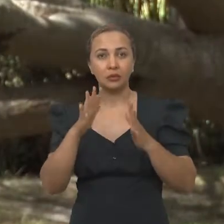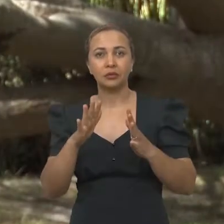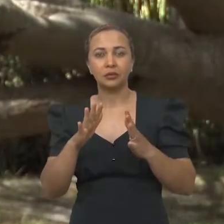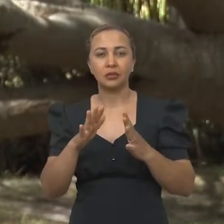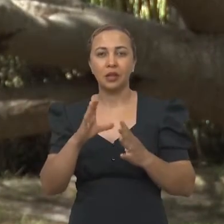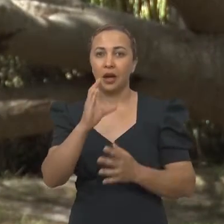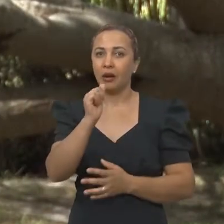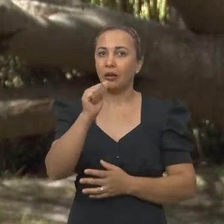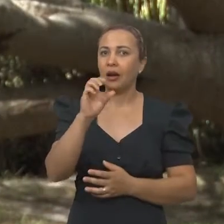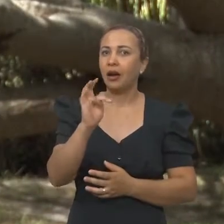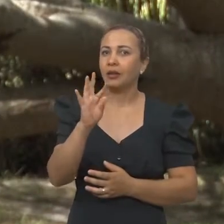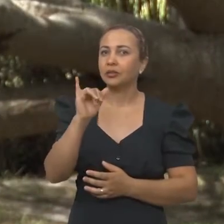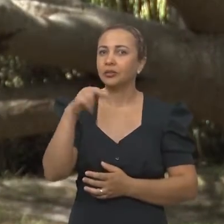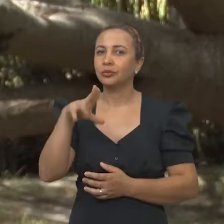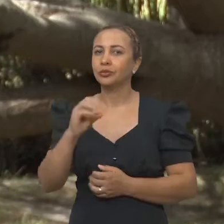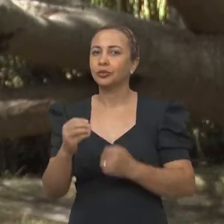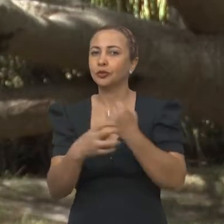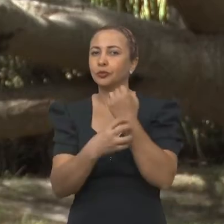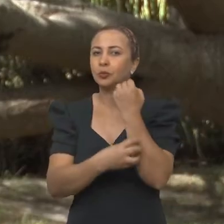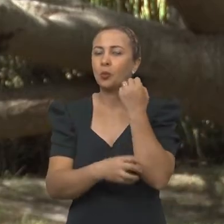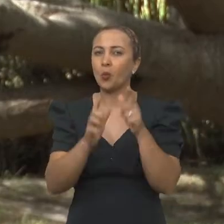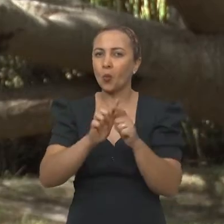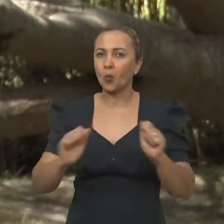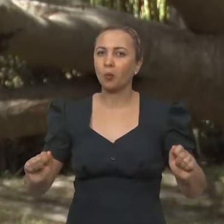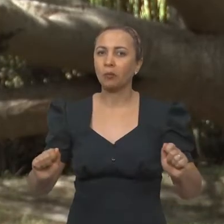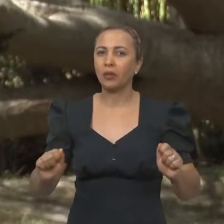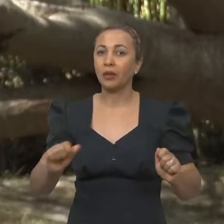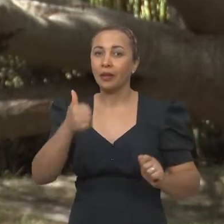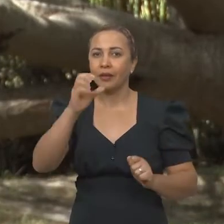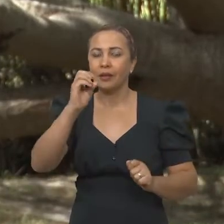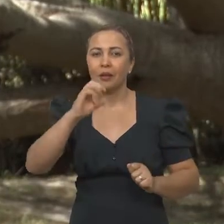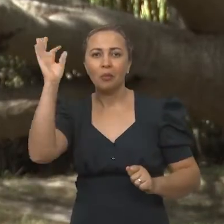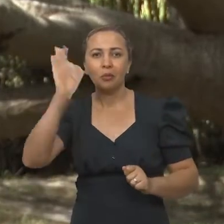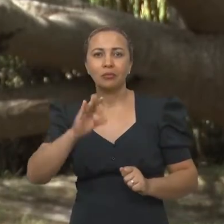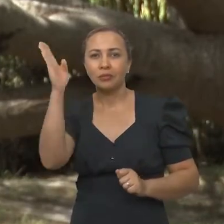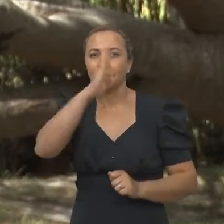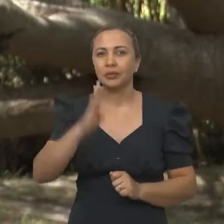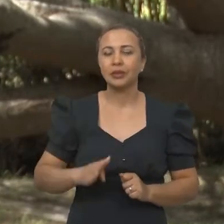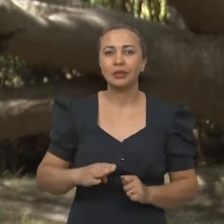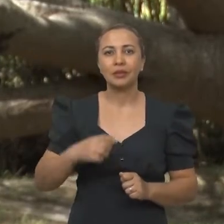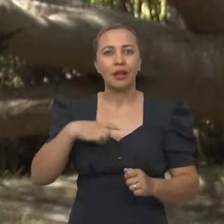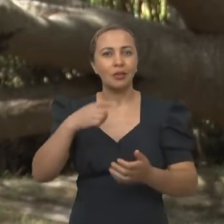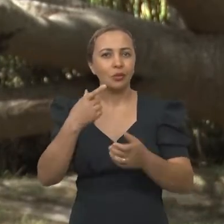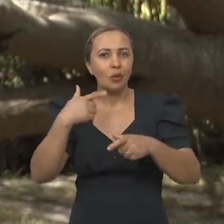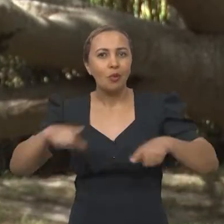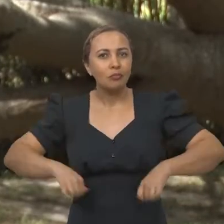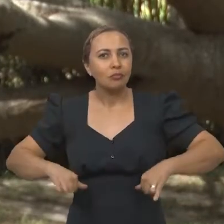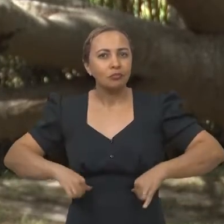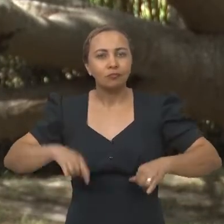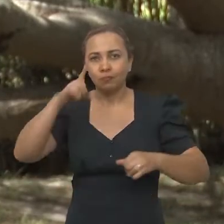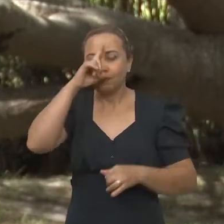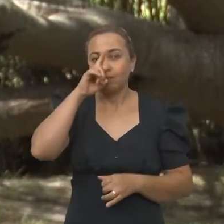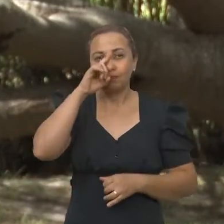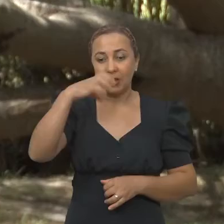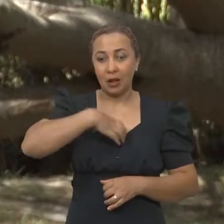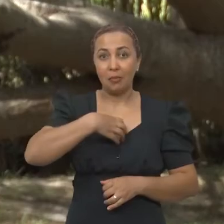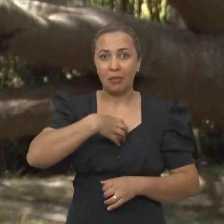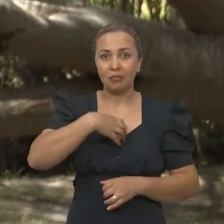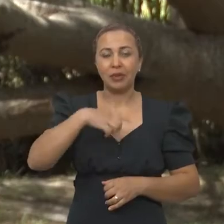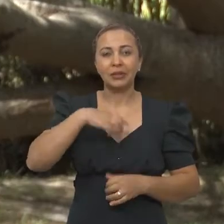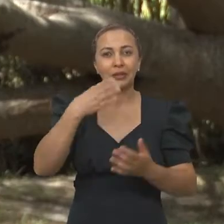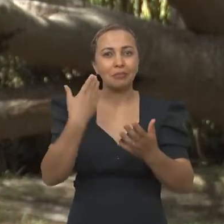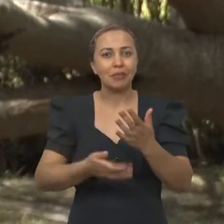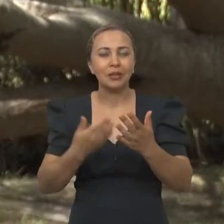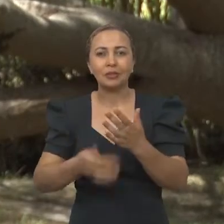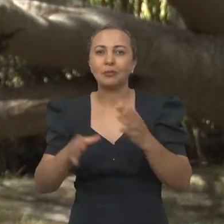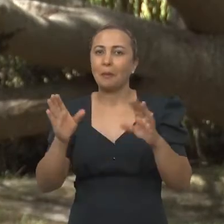Um alerta. A Caatinga, o bioma 100% brasileiro, está ameaçada. E a Bahia é o estado do Nordeste que tem a